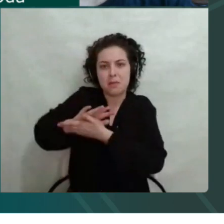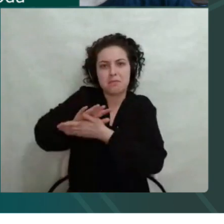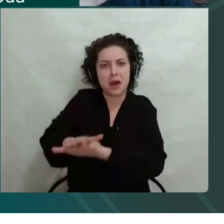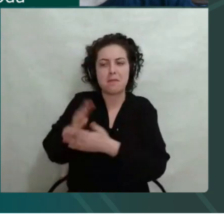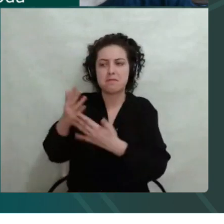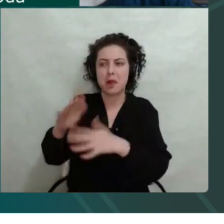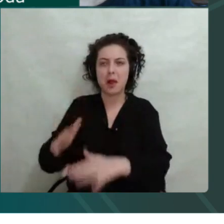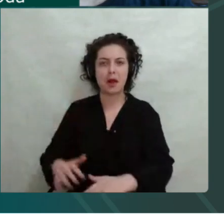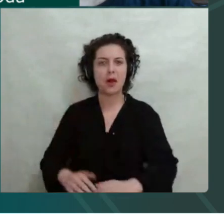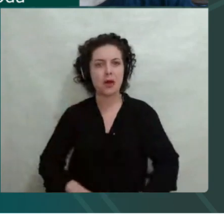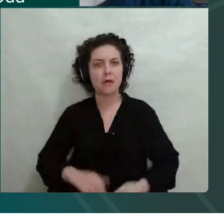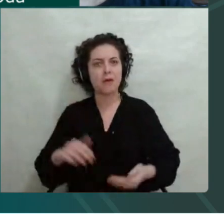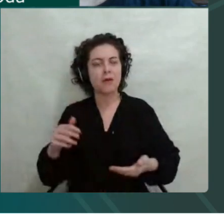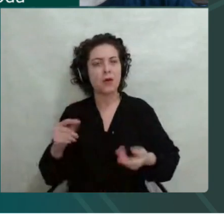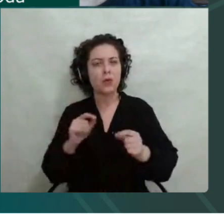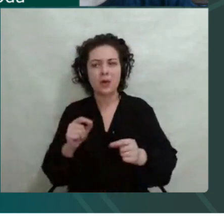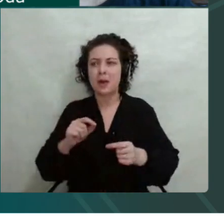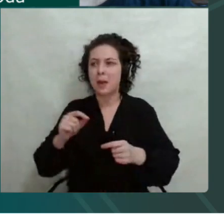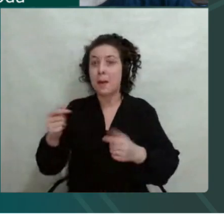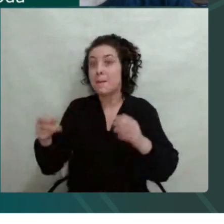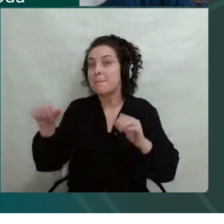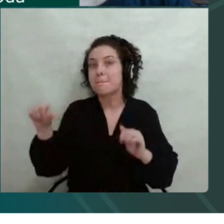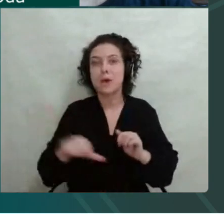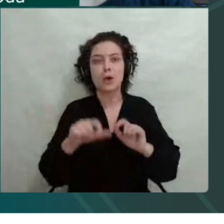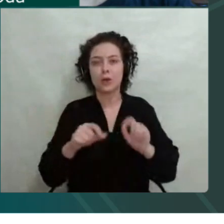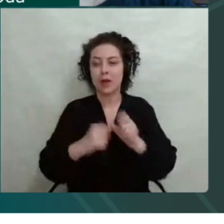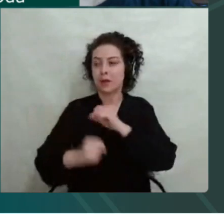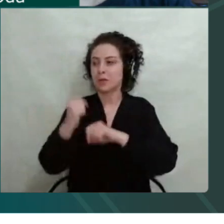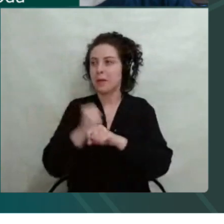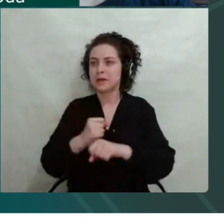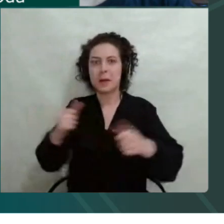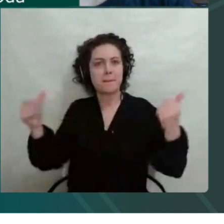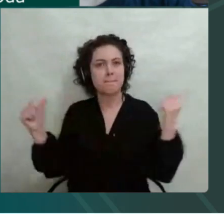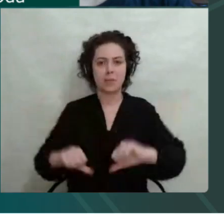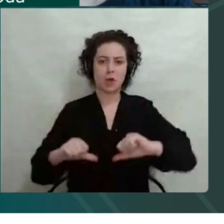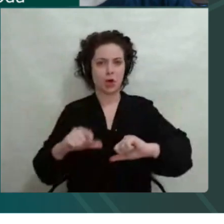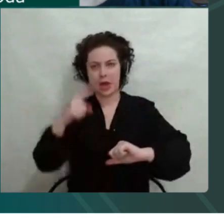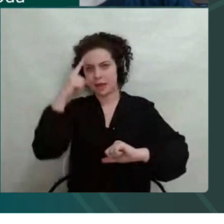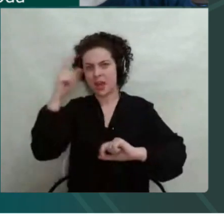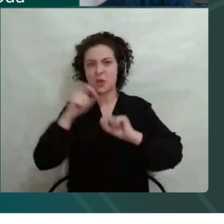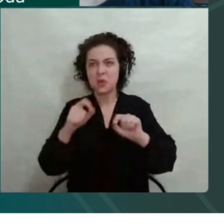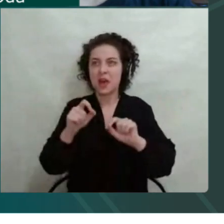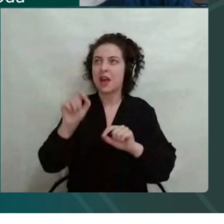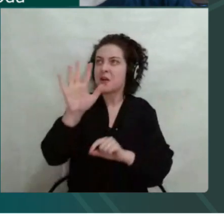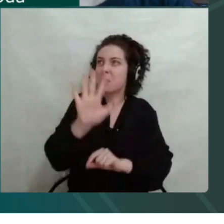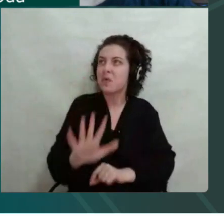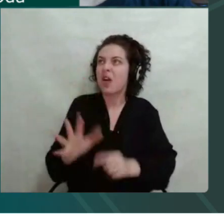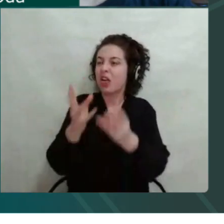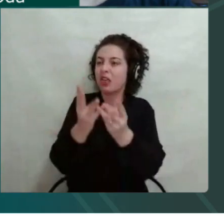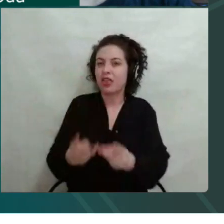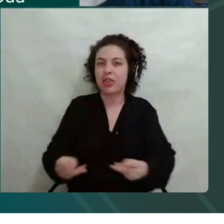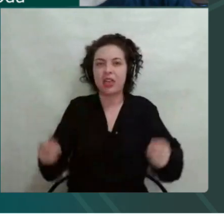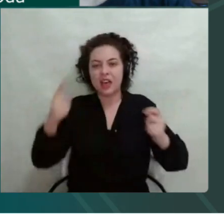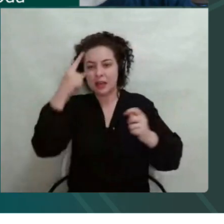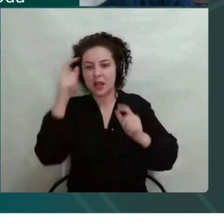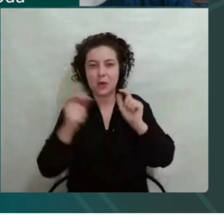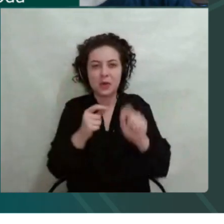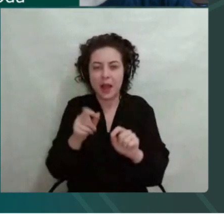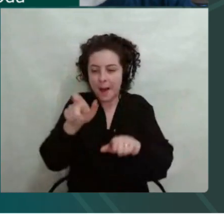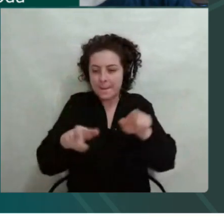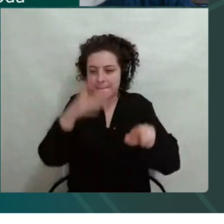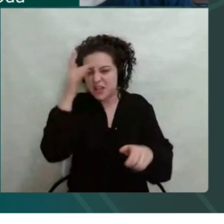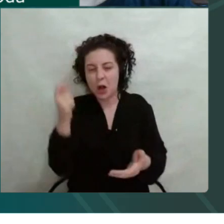golpe de misericórdia foi dado no ano passado, quando a ideia de território foi esvaziada para uma ideia de consumidor. Então,